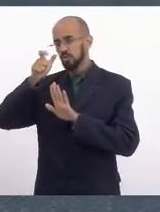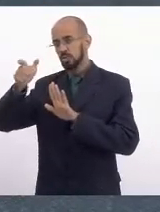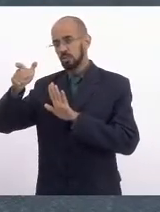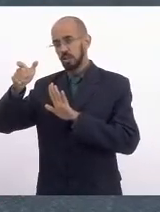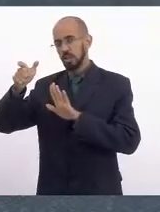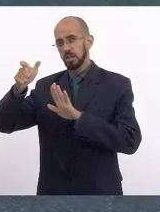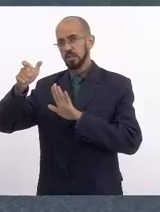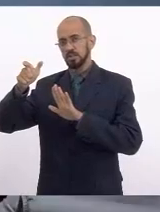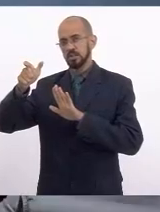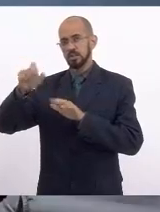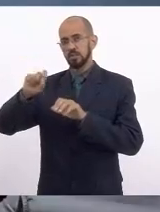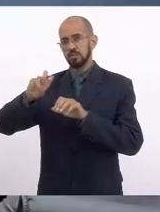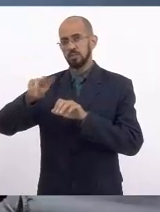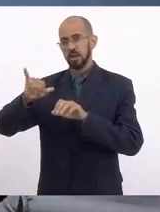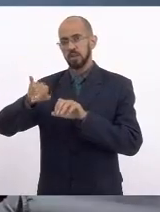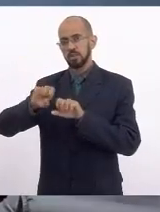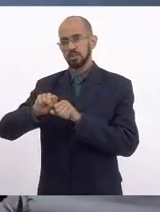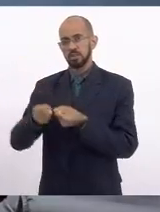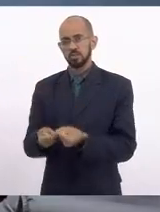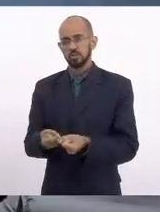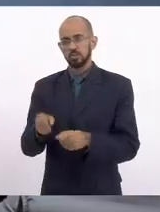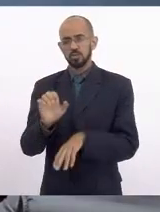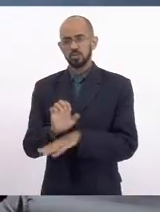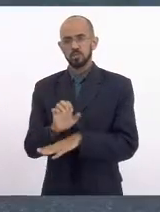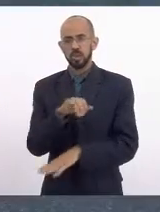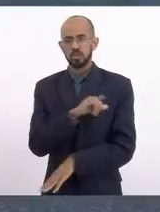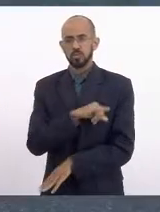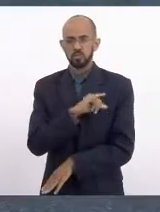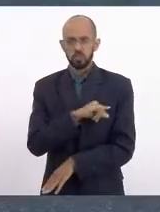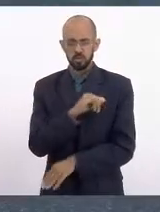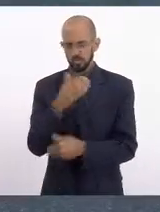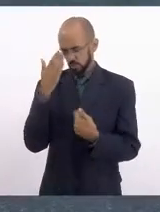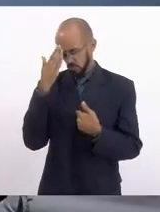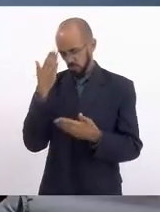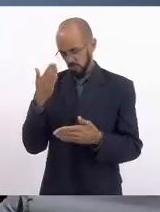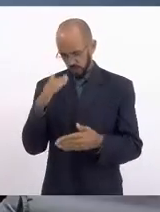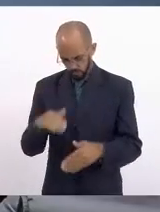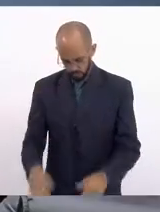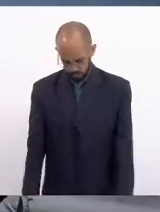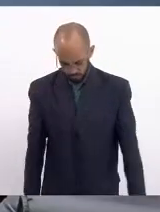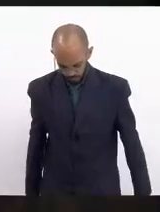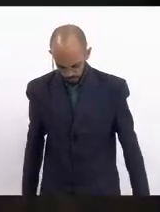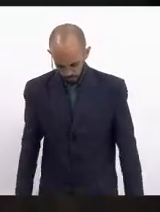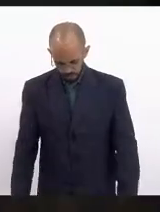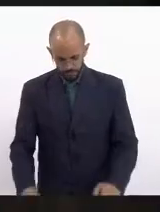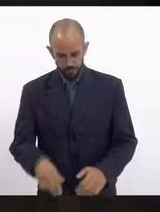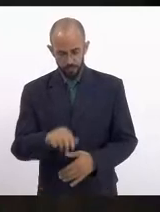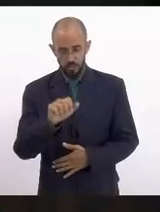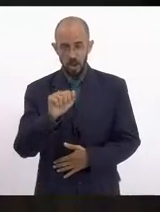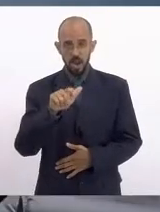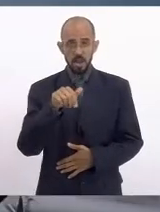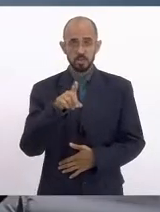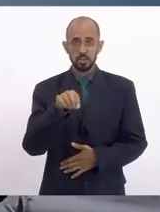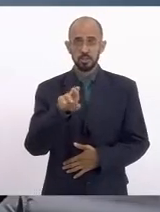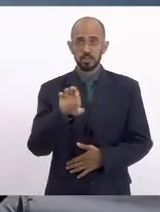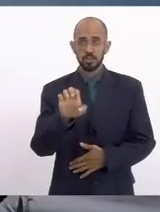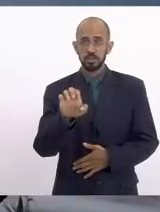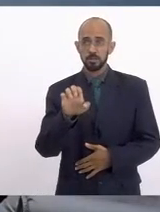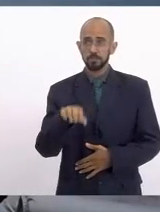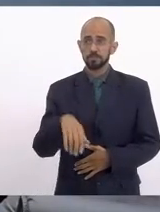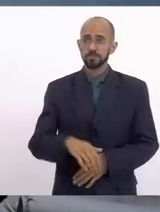que vão destruir o estado do Rio de Janeiro Muito obrigado Alexandre knoploch por favor